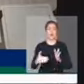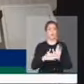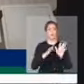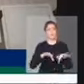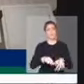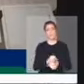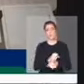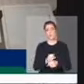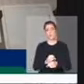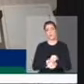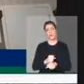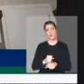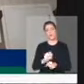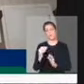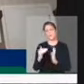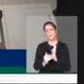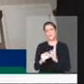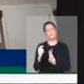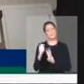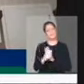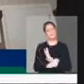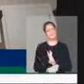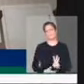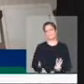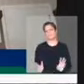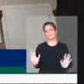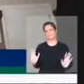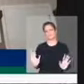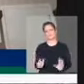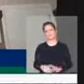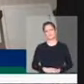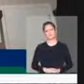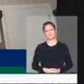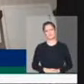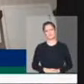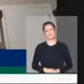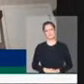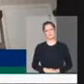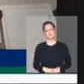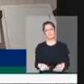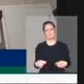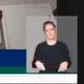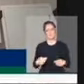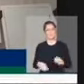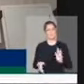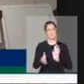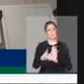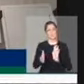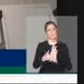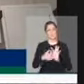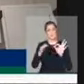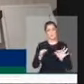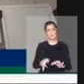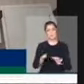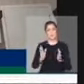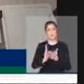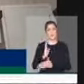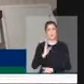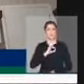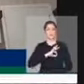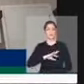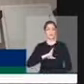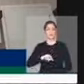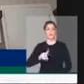do mínimo três meses e o ideal que nesses três meses a gente possa consolidar uma proposta e aprovação da